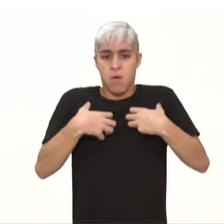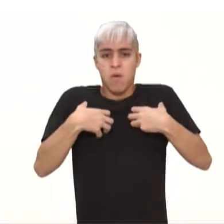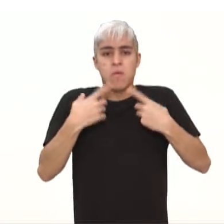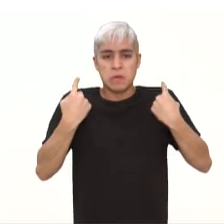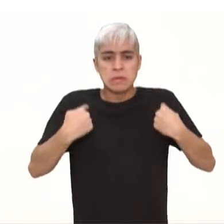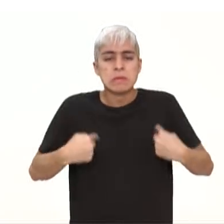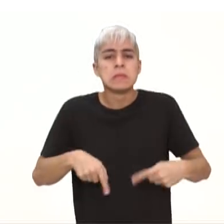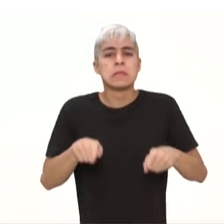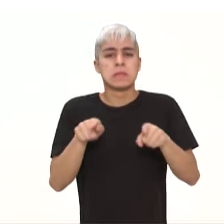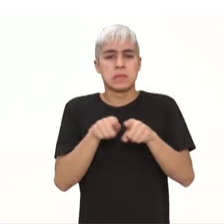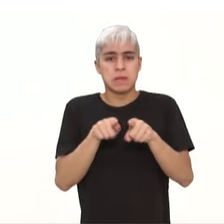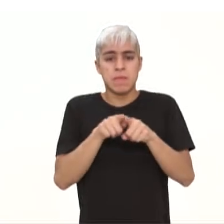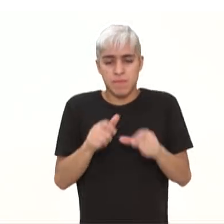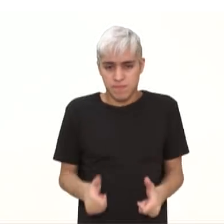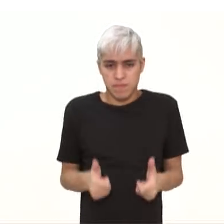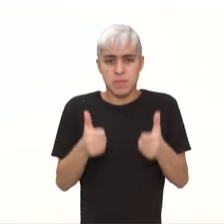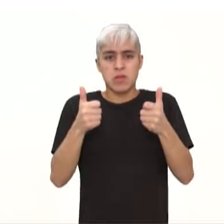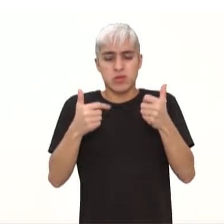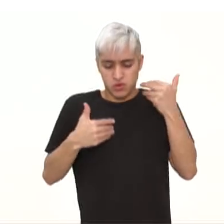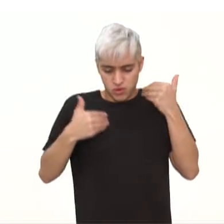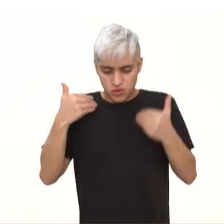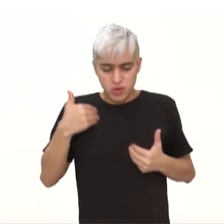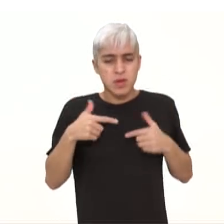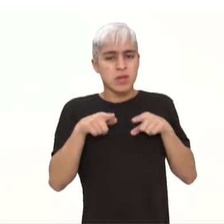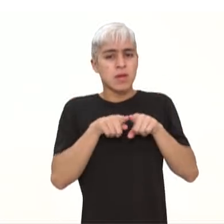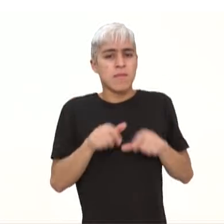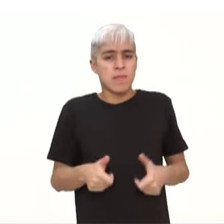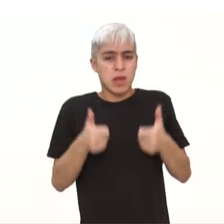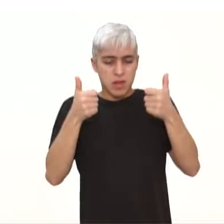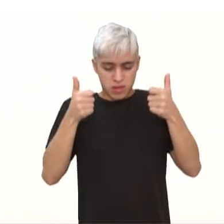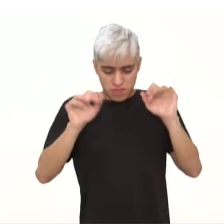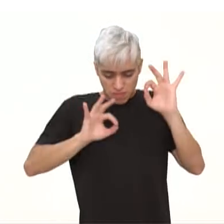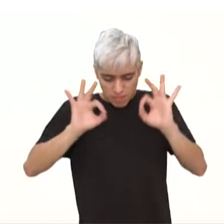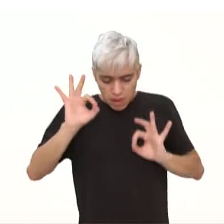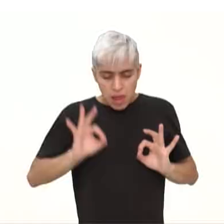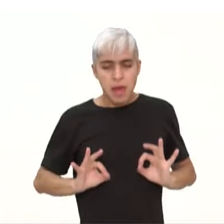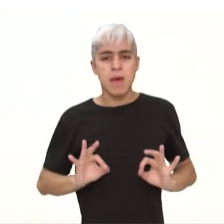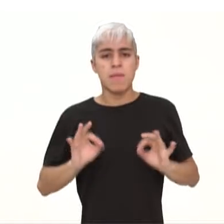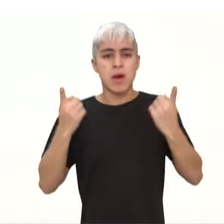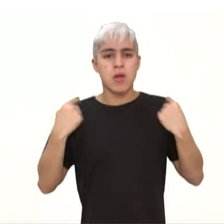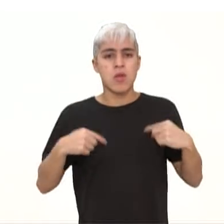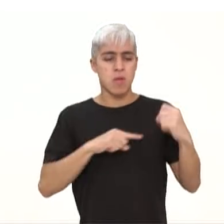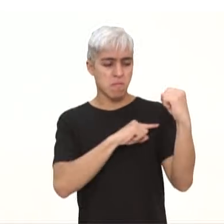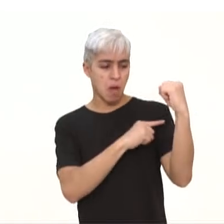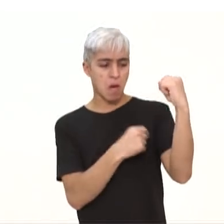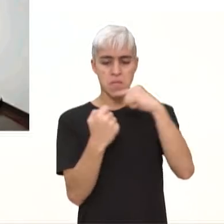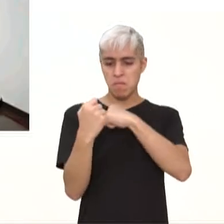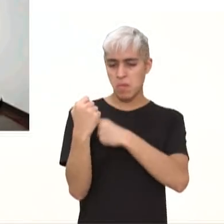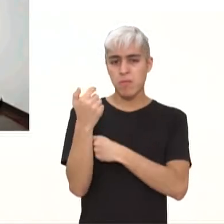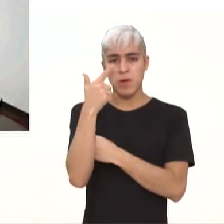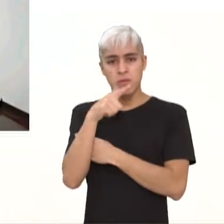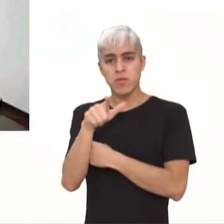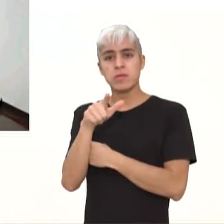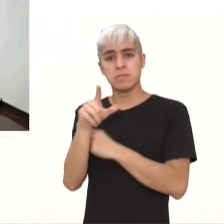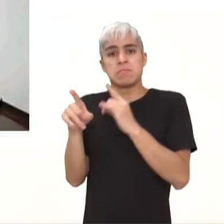você vai ter ali todo um melhor preparo ali do seu músculo ali para realizar ali a atividade.